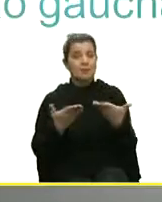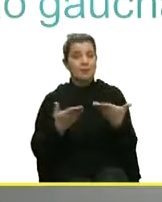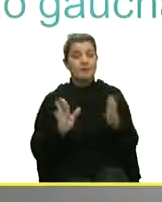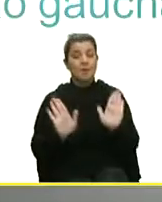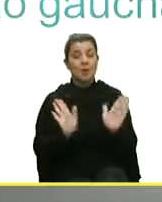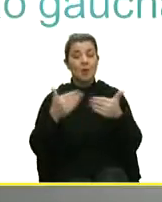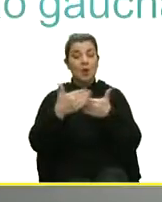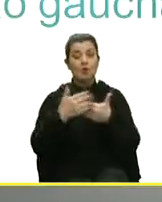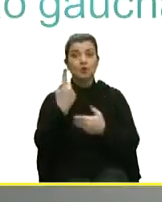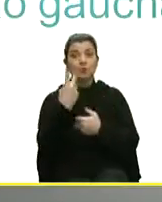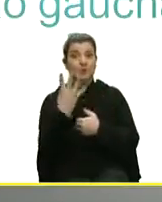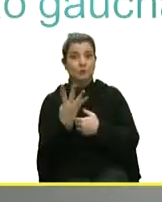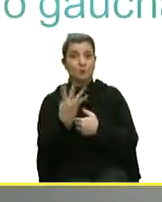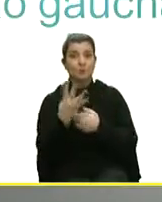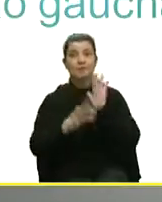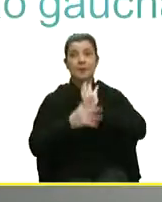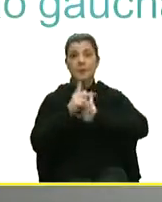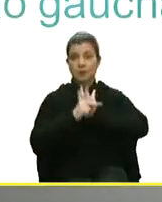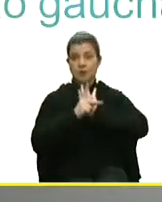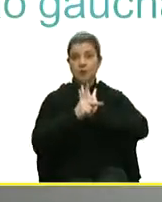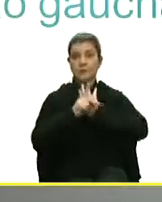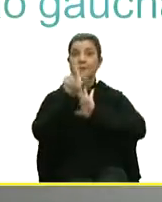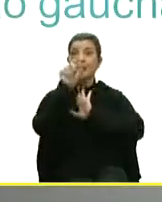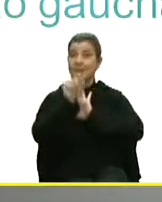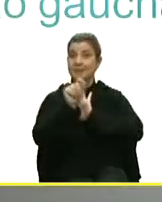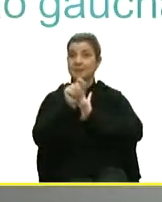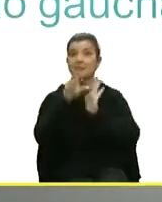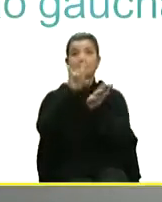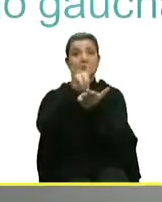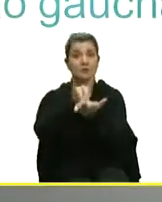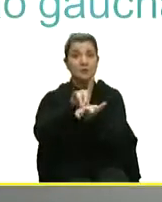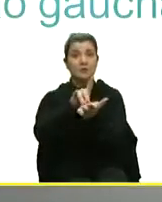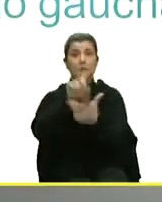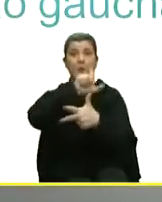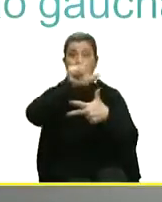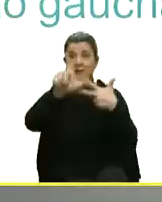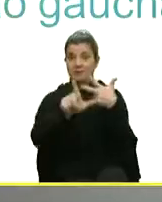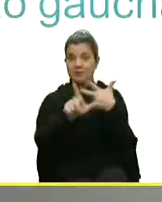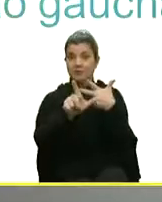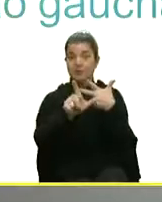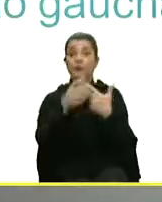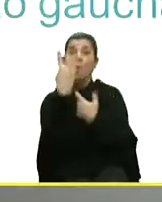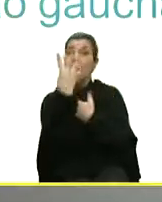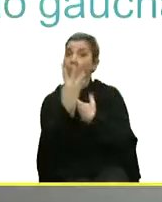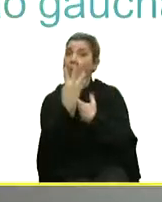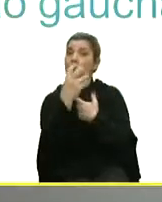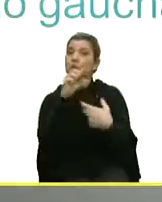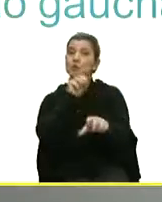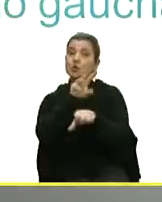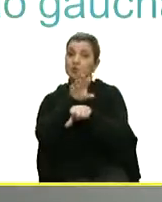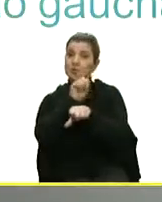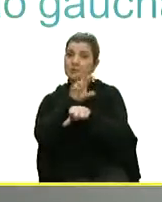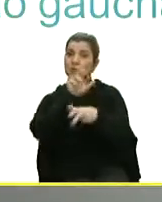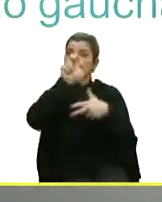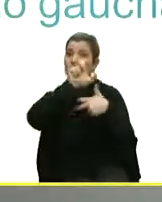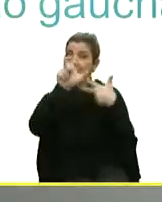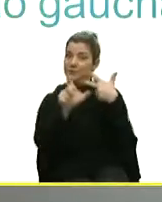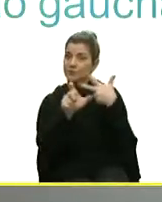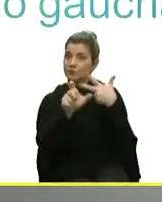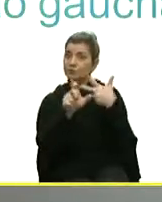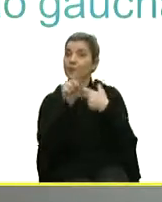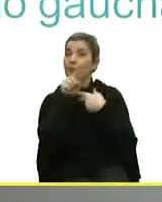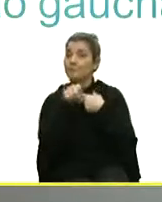pacote com 14 projetos dos quais dez são de origem do Poder Legislativo e quatro são sugestões Poder Executivo um